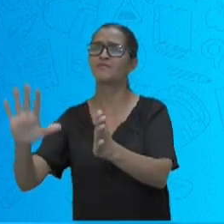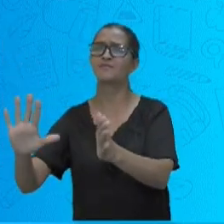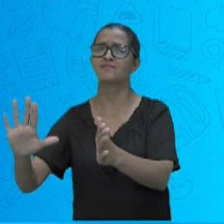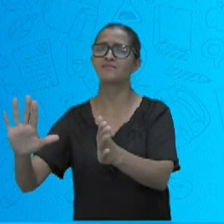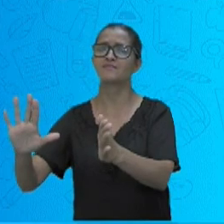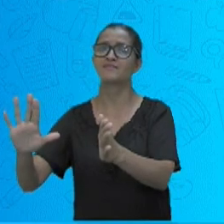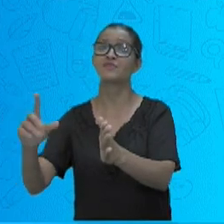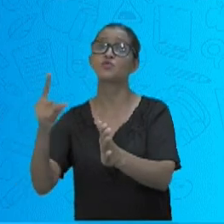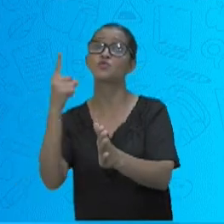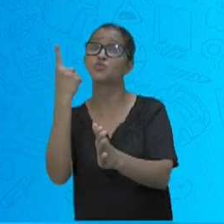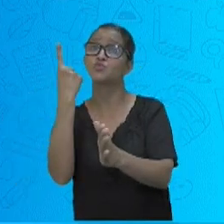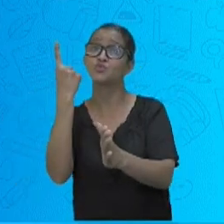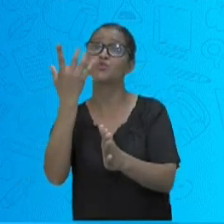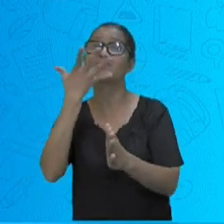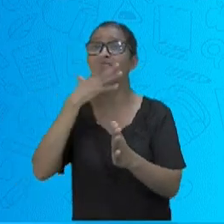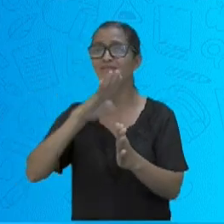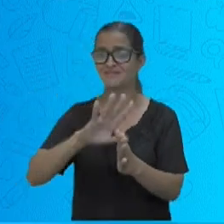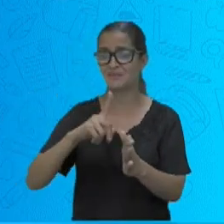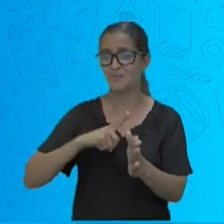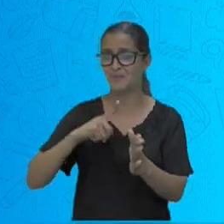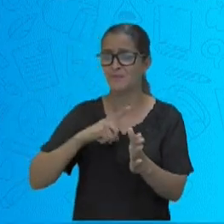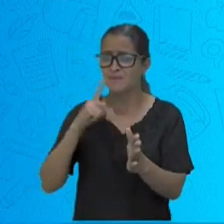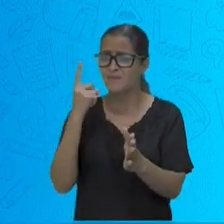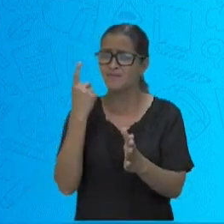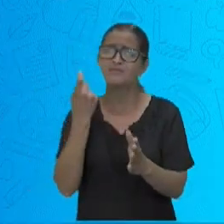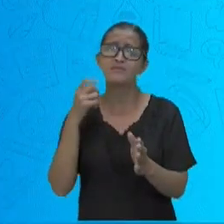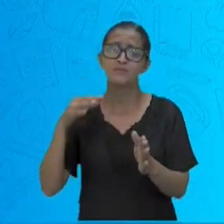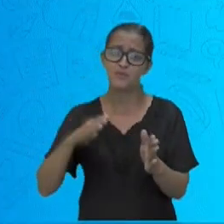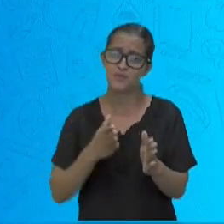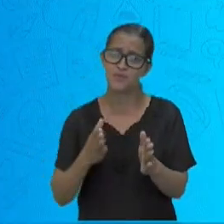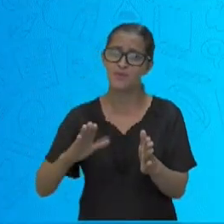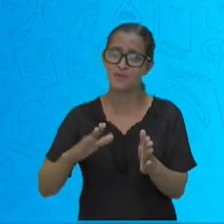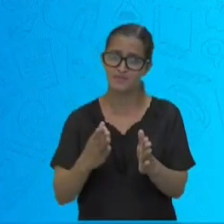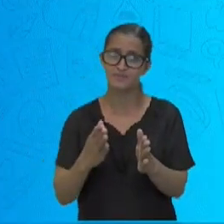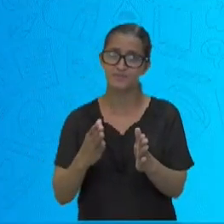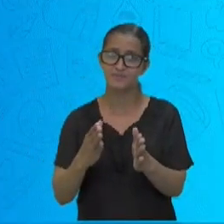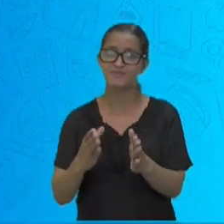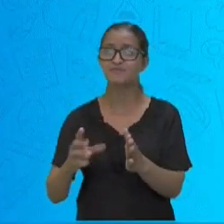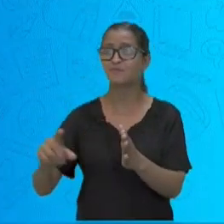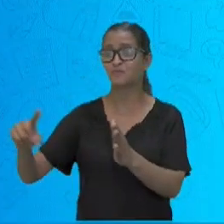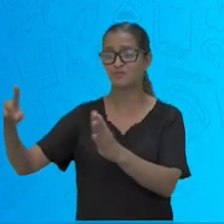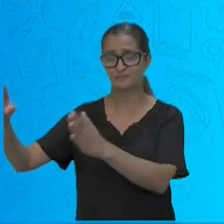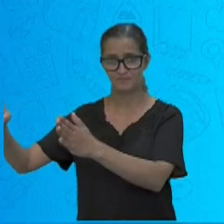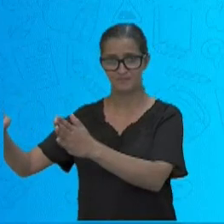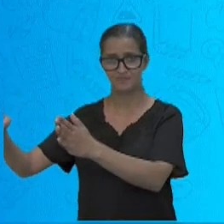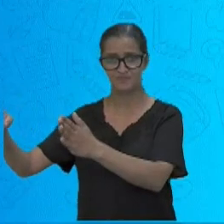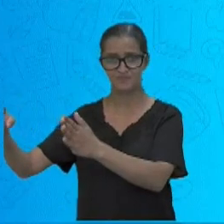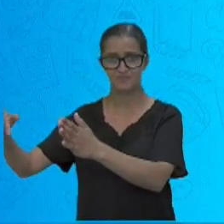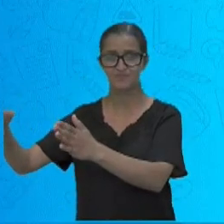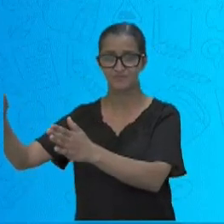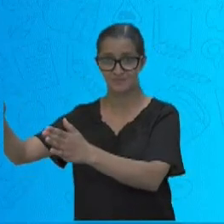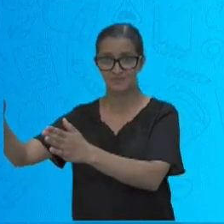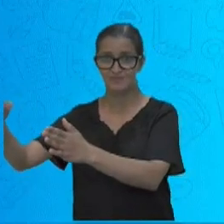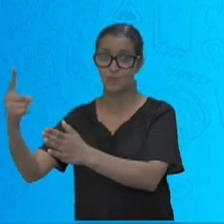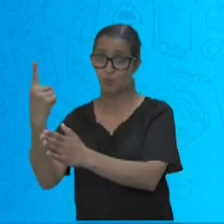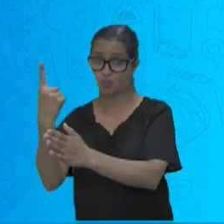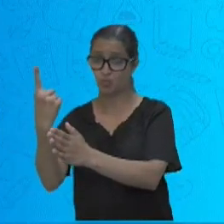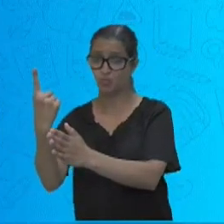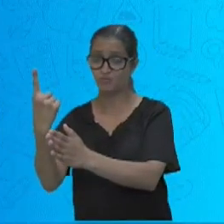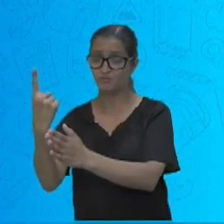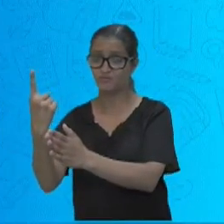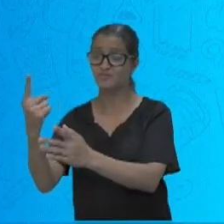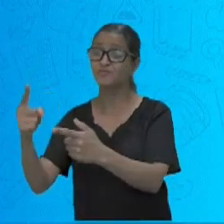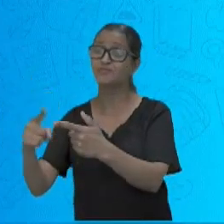possui, que é um peixinho, ok? Formamos a nossa tabela com essas informações,